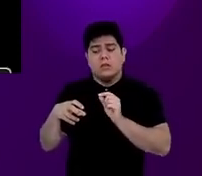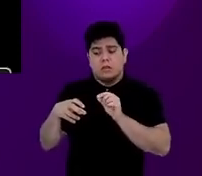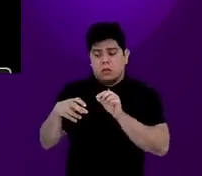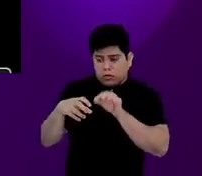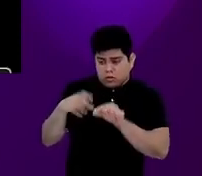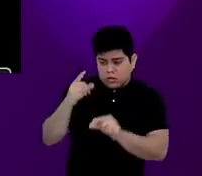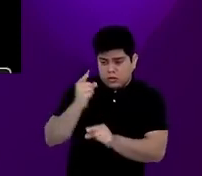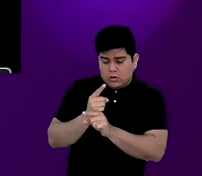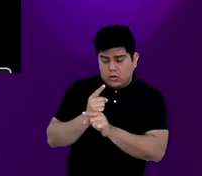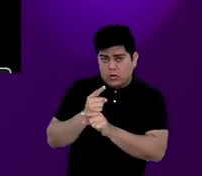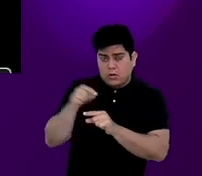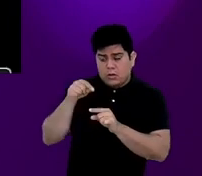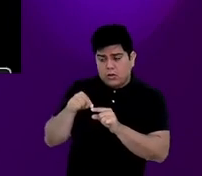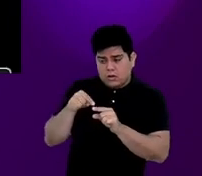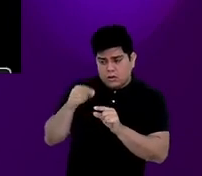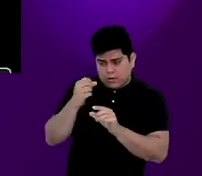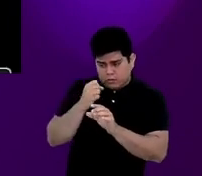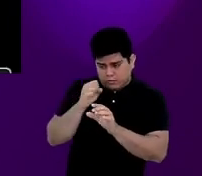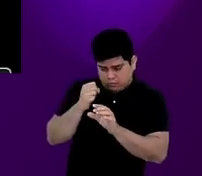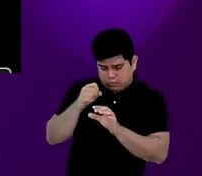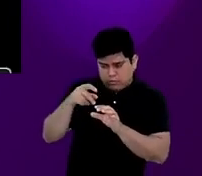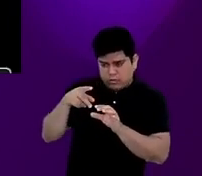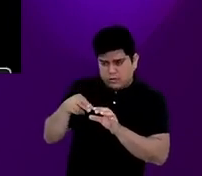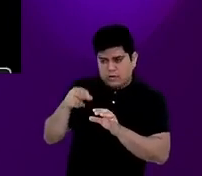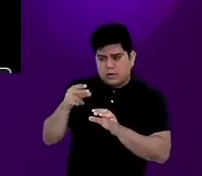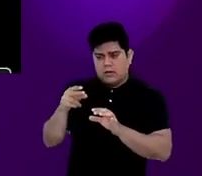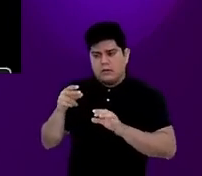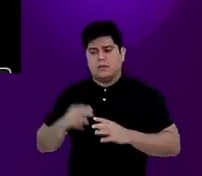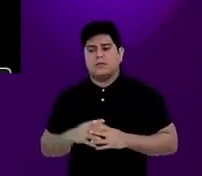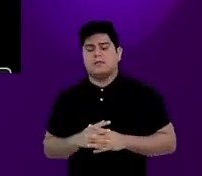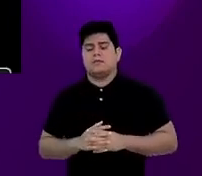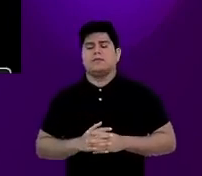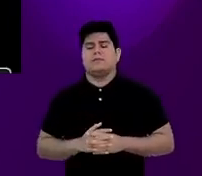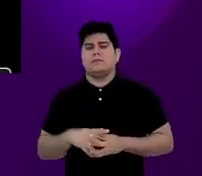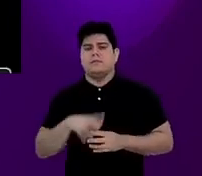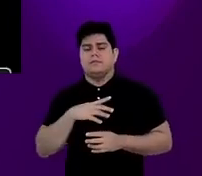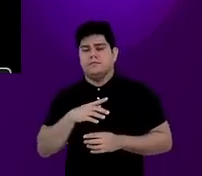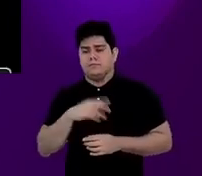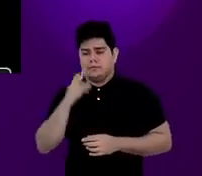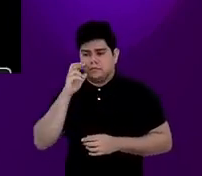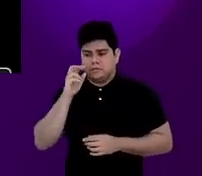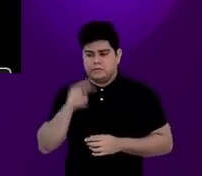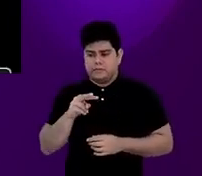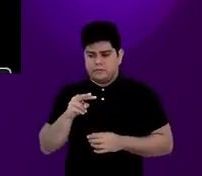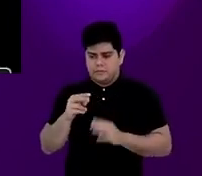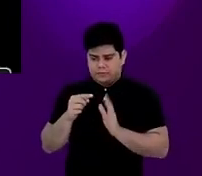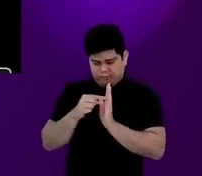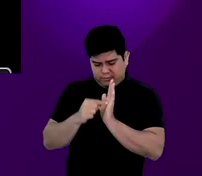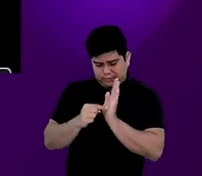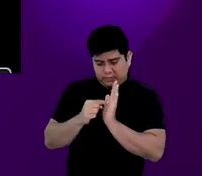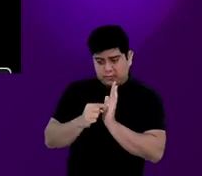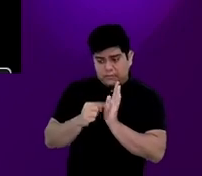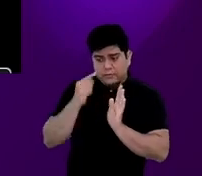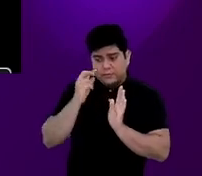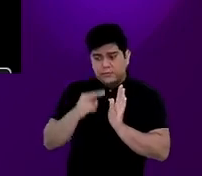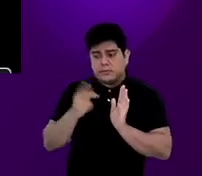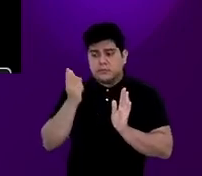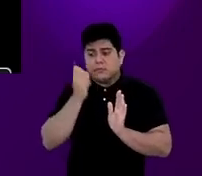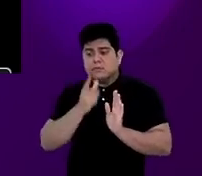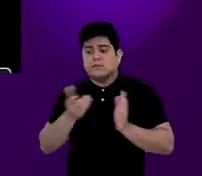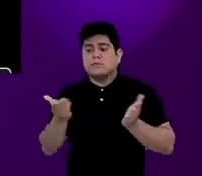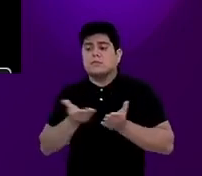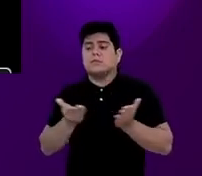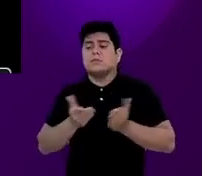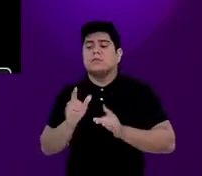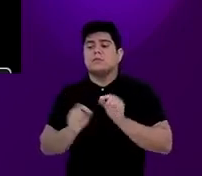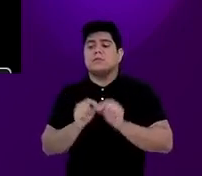localizar esses tumores e preservar mais rim. Né? Quando eu passo o ultrassom, a gente vê nitidamente aqui a lesão, e eu consigo hoje, com